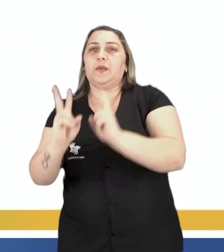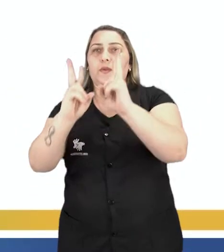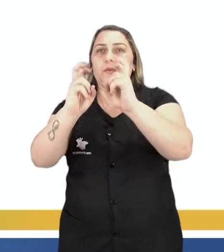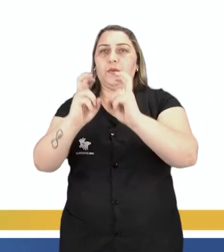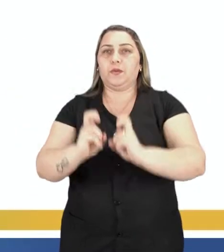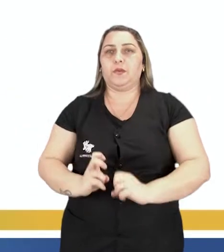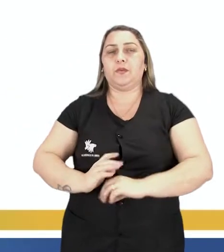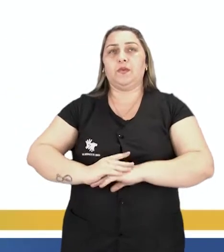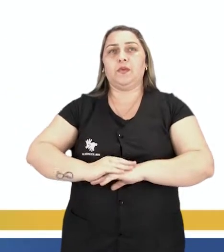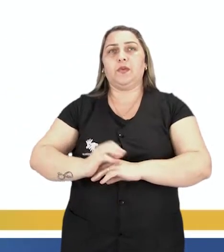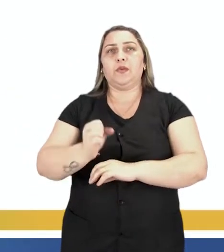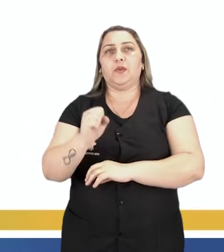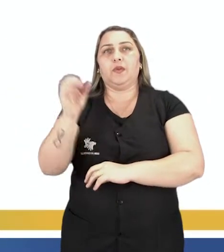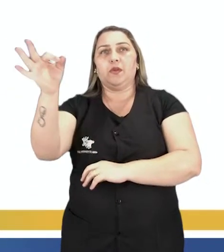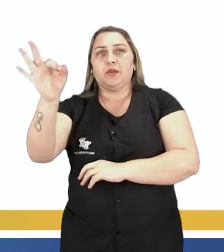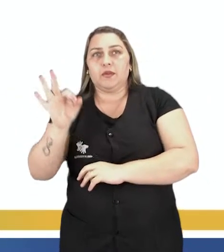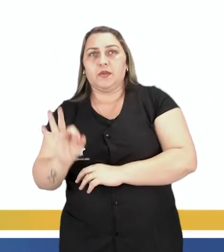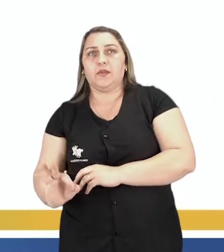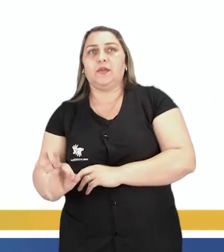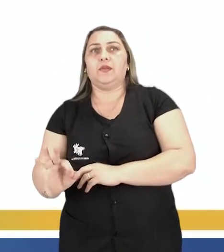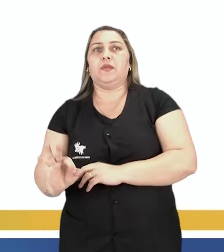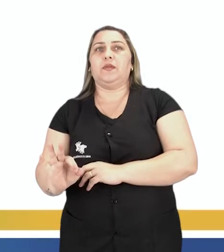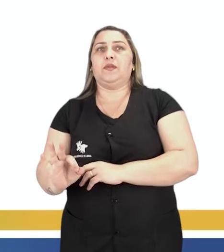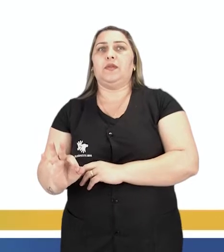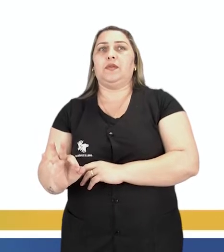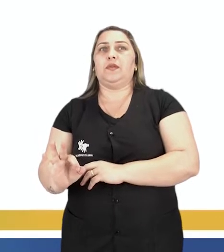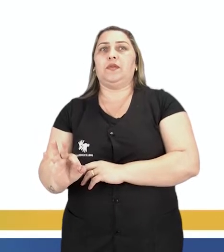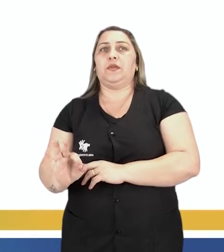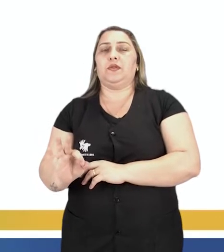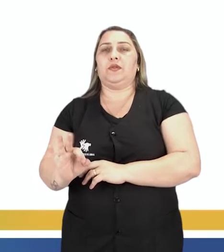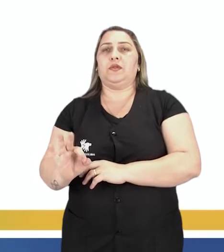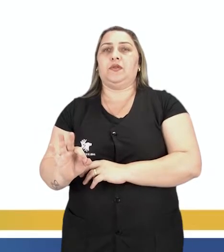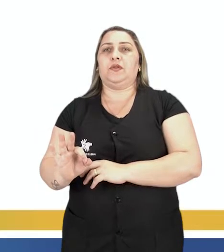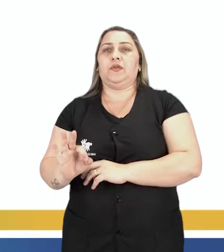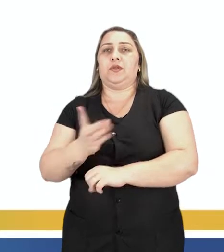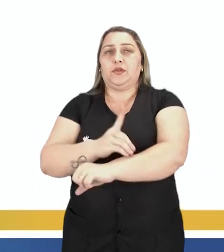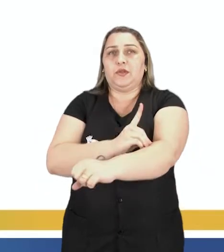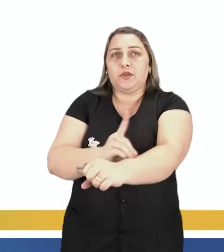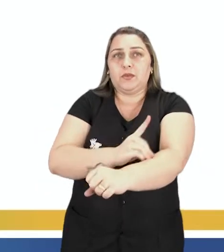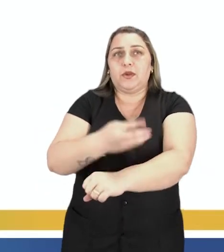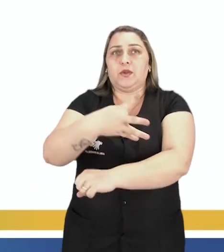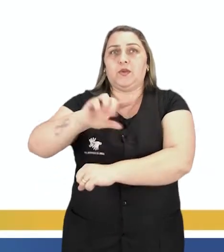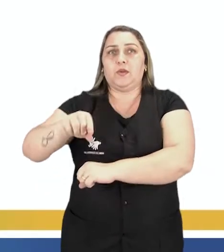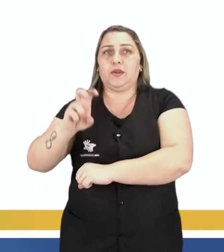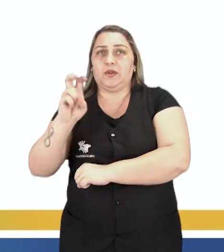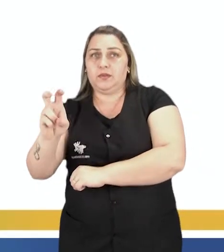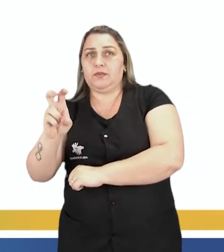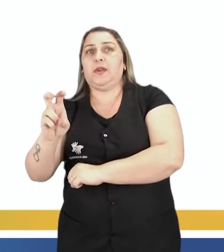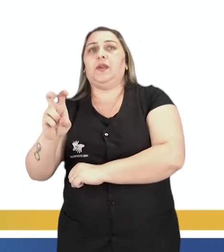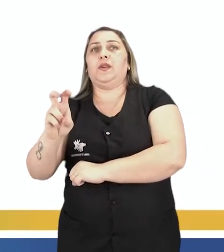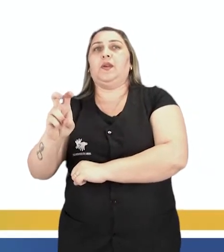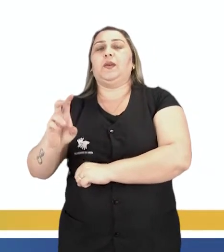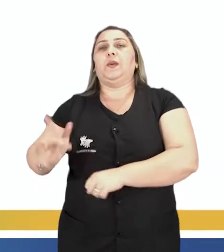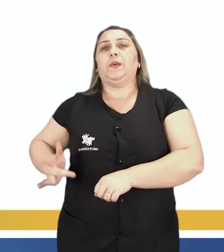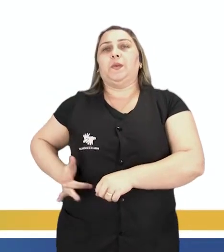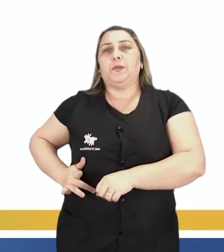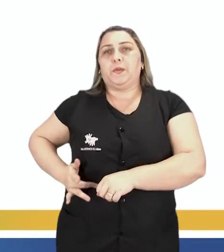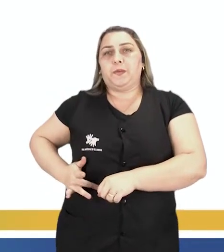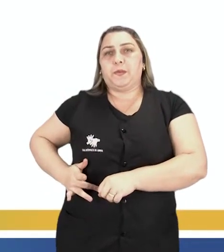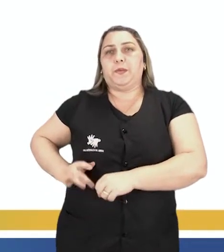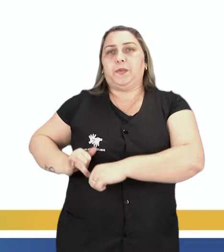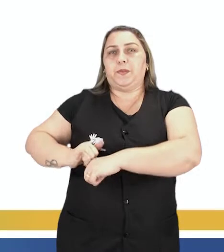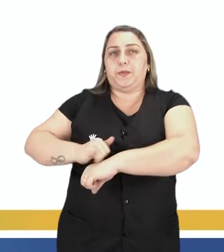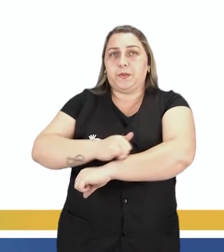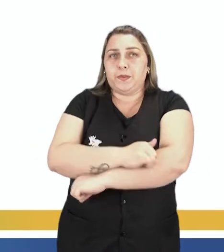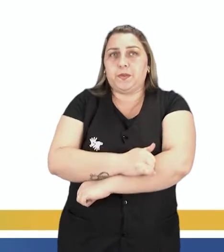câncer, 8% a respeito de diabetes, 4,5% sobre gordura no fígado,